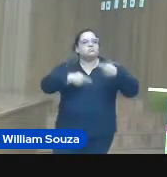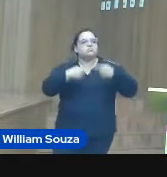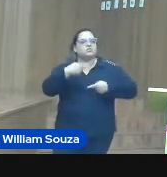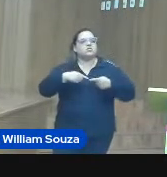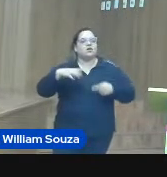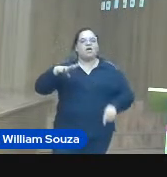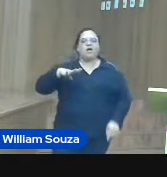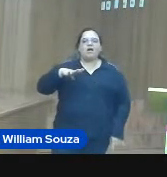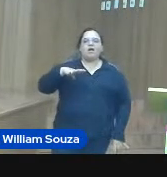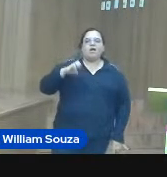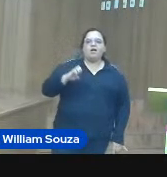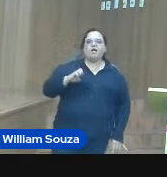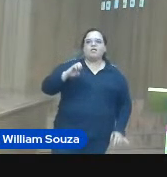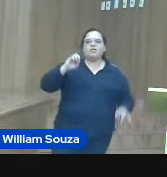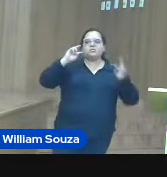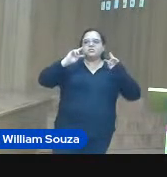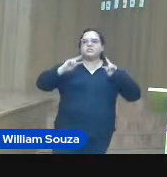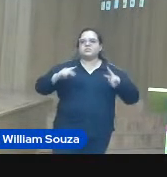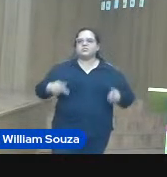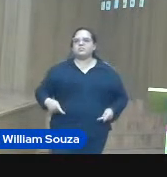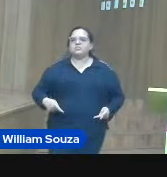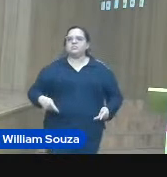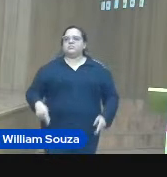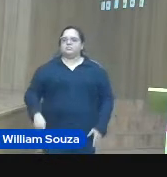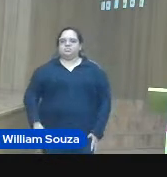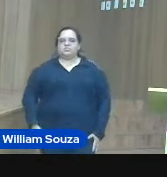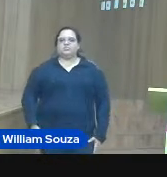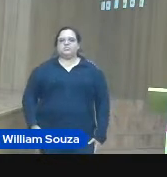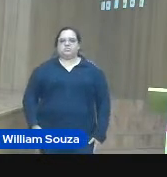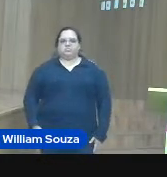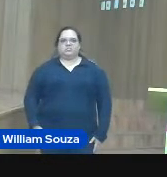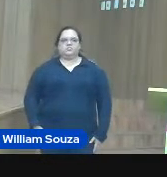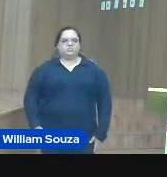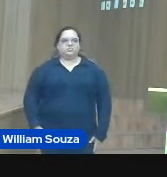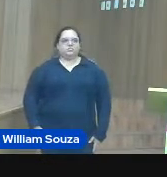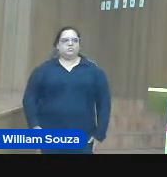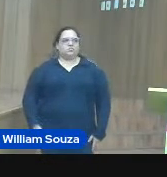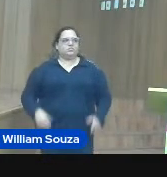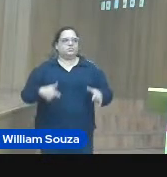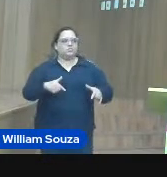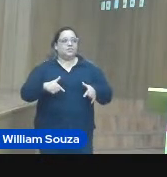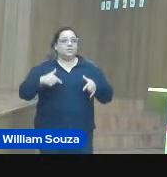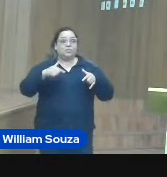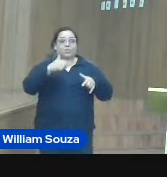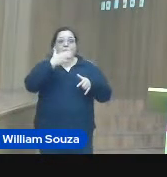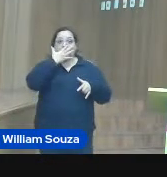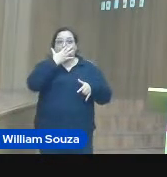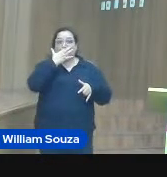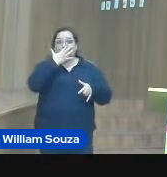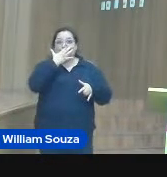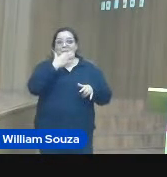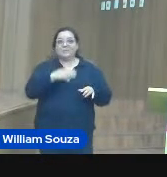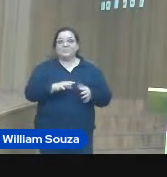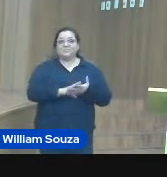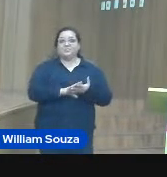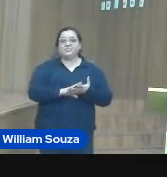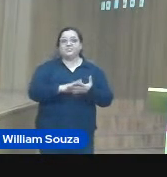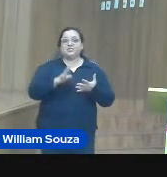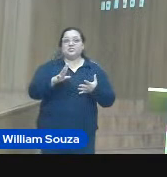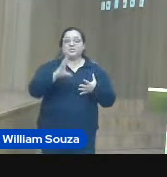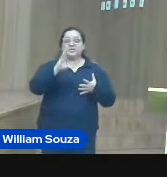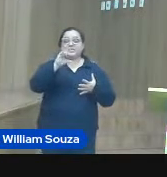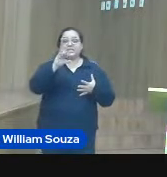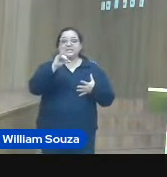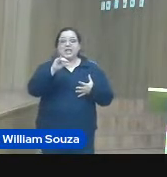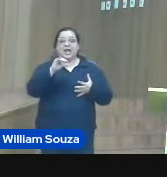humanidade para combater esse pragmatismo vergonhoso de uma ciência covarde,